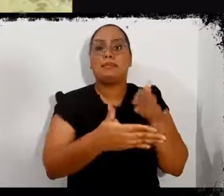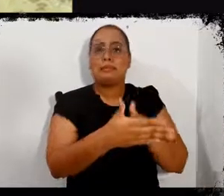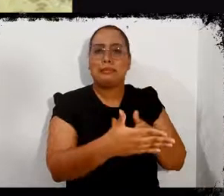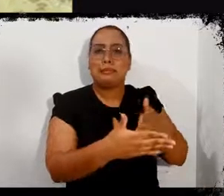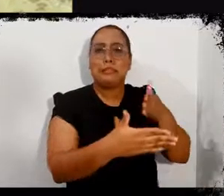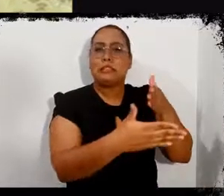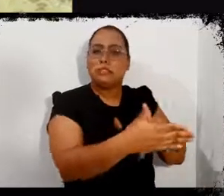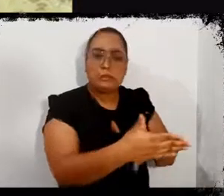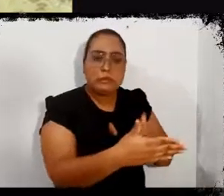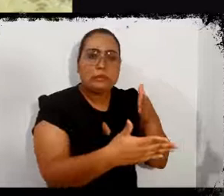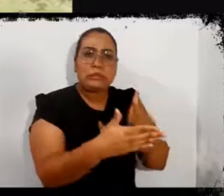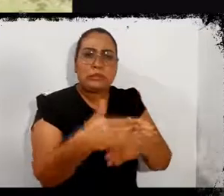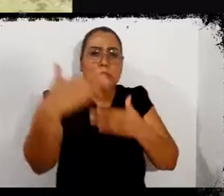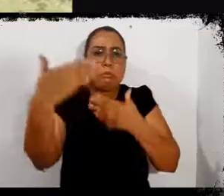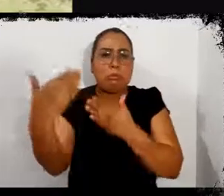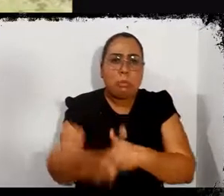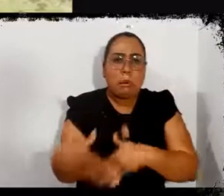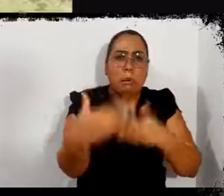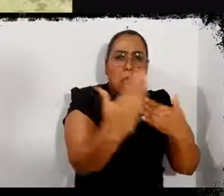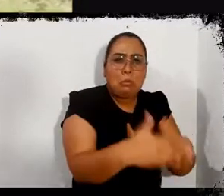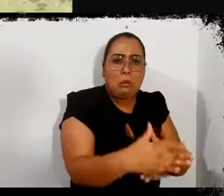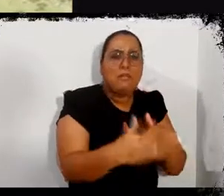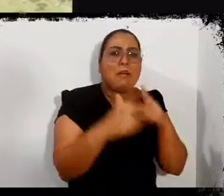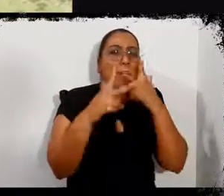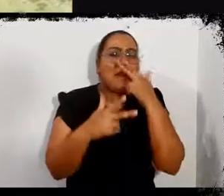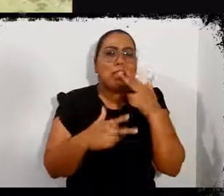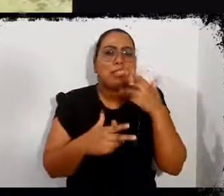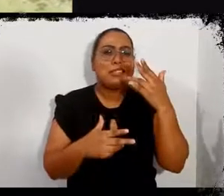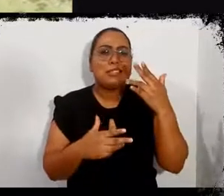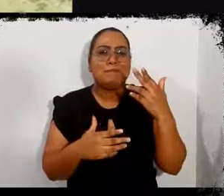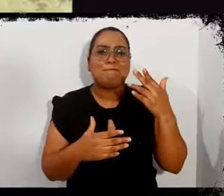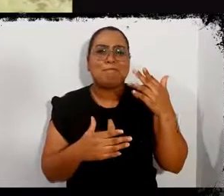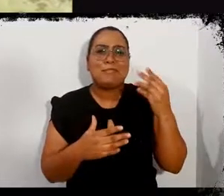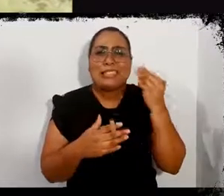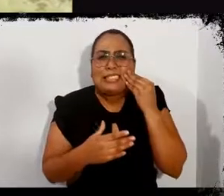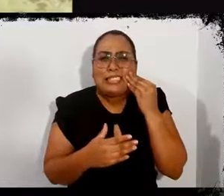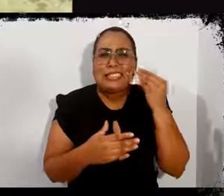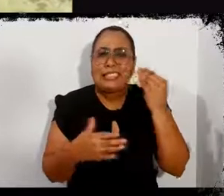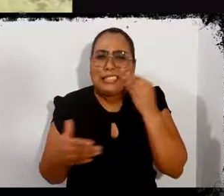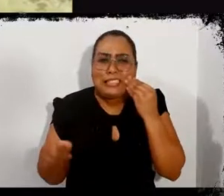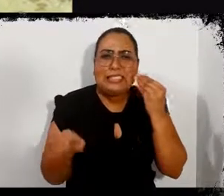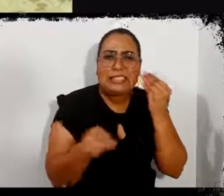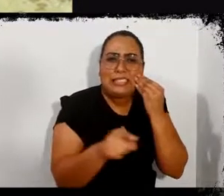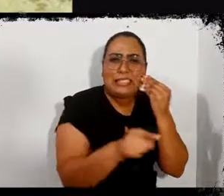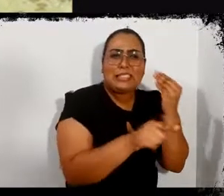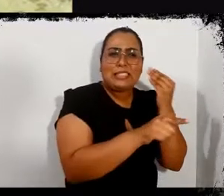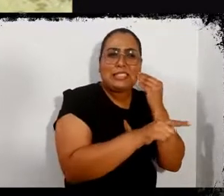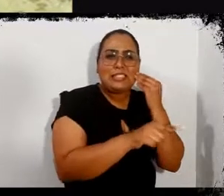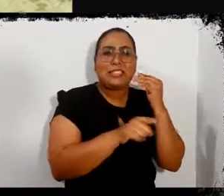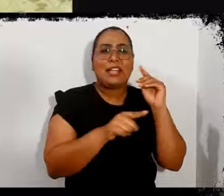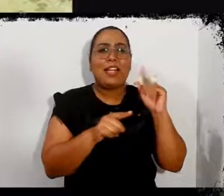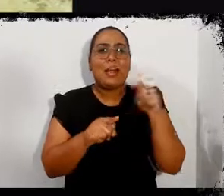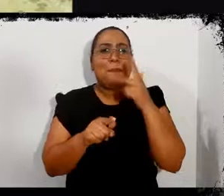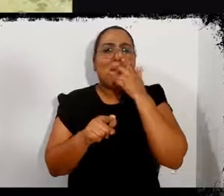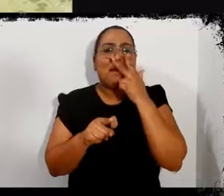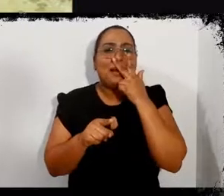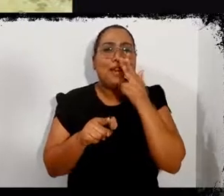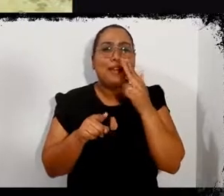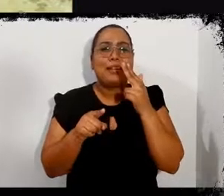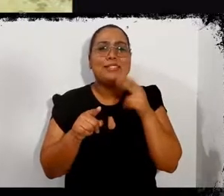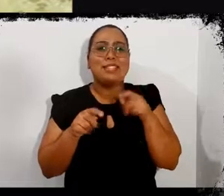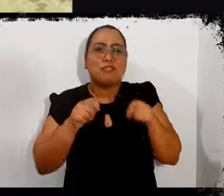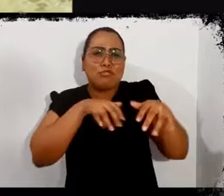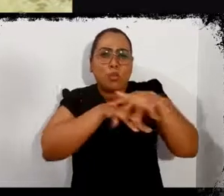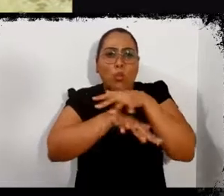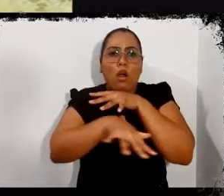No início do século XX, a partir das propostas de